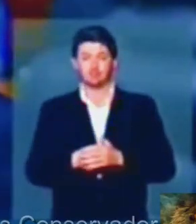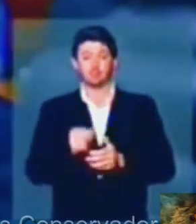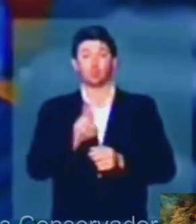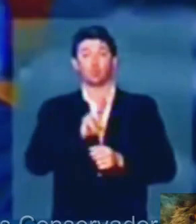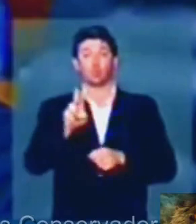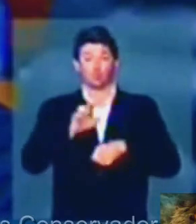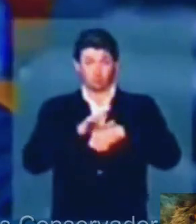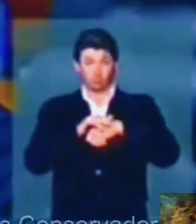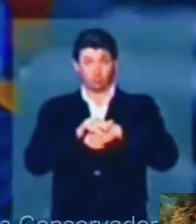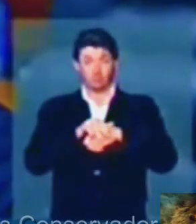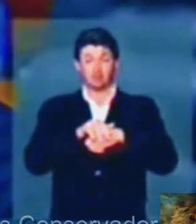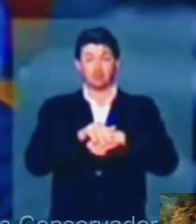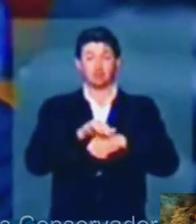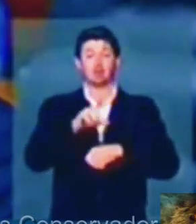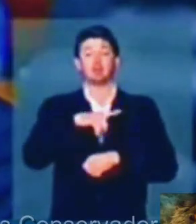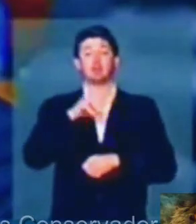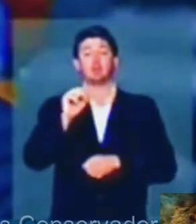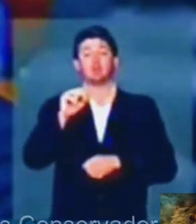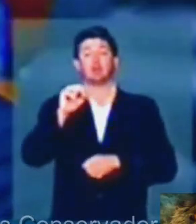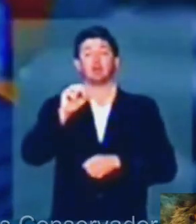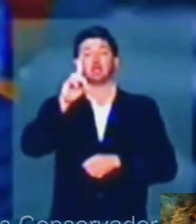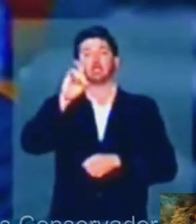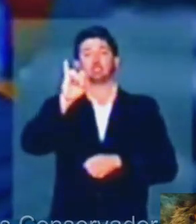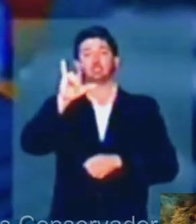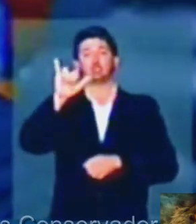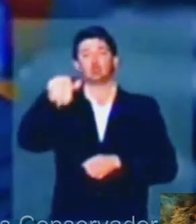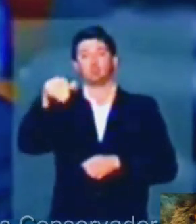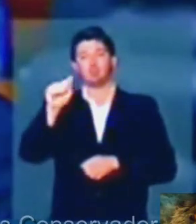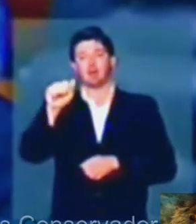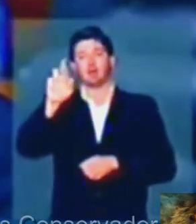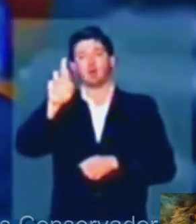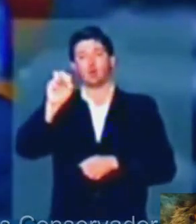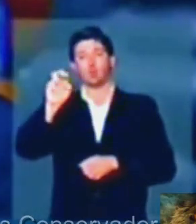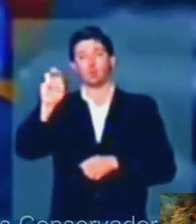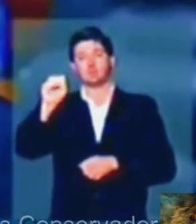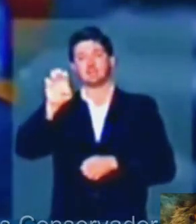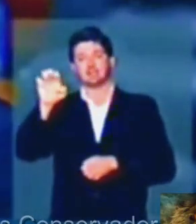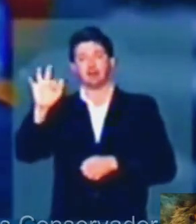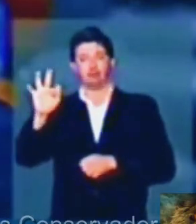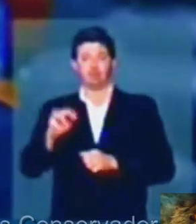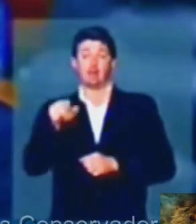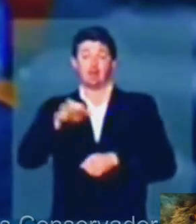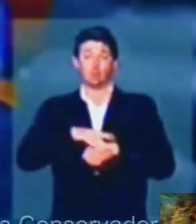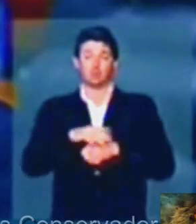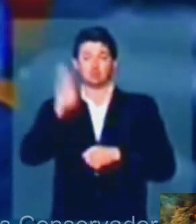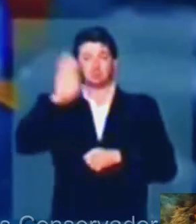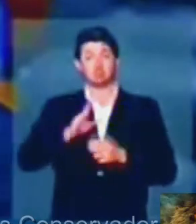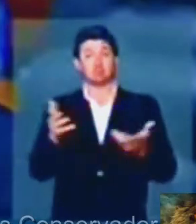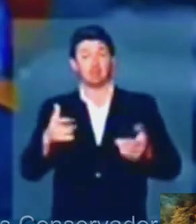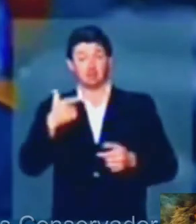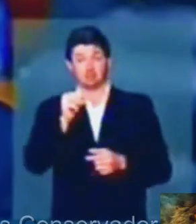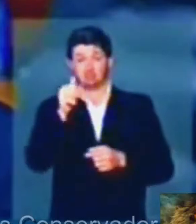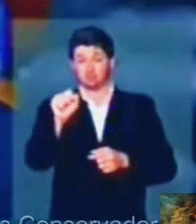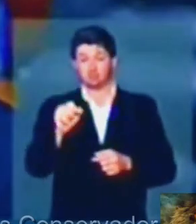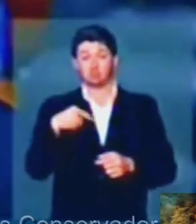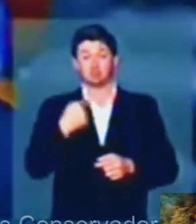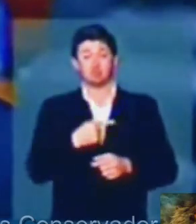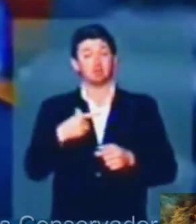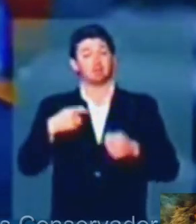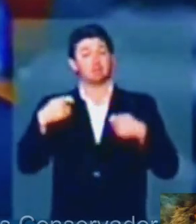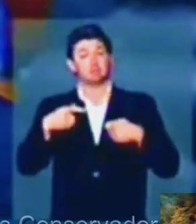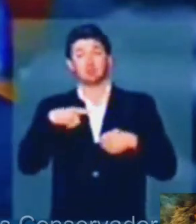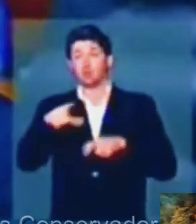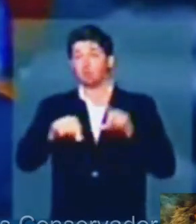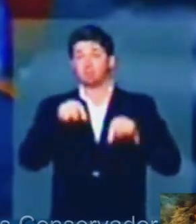nome dessa doença chama-se Dilma Rousseff. E dizer, senhor presidente, que para 2018 nós temos